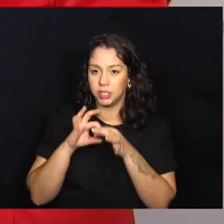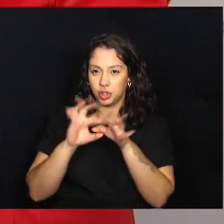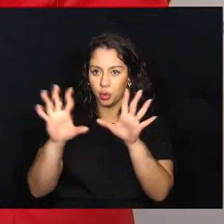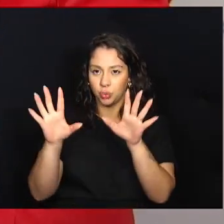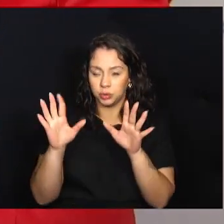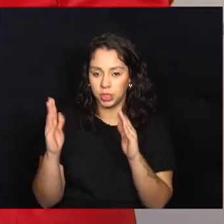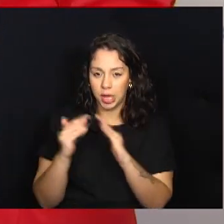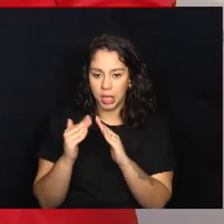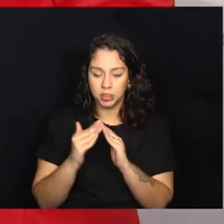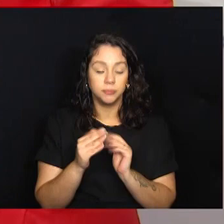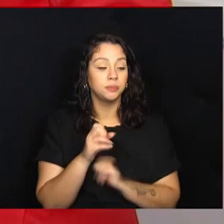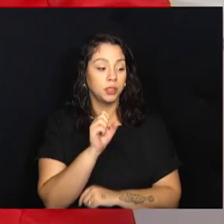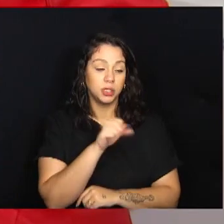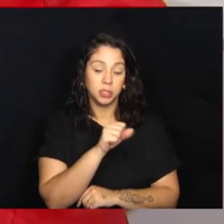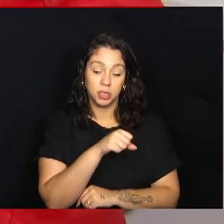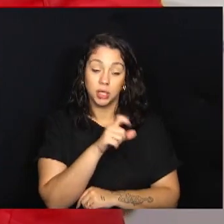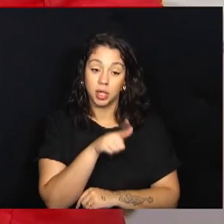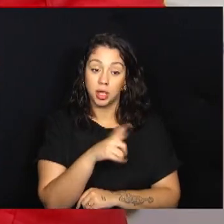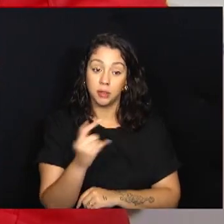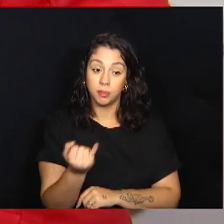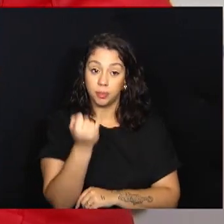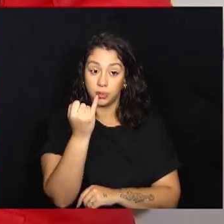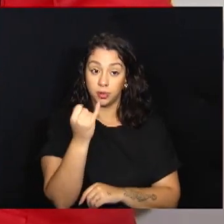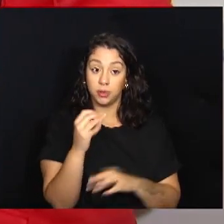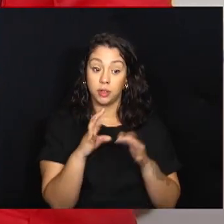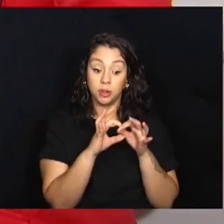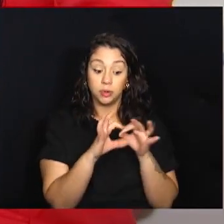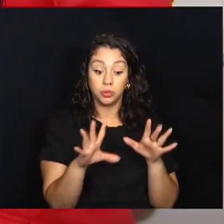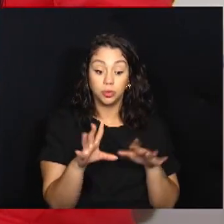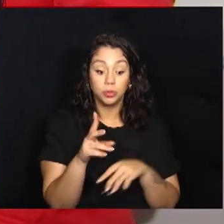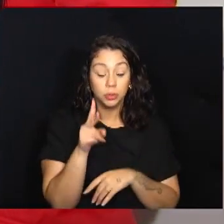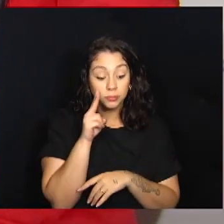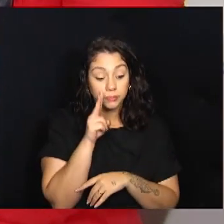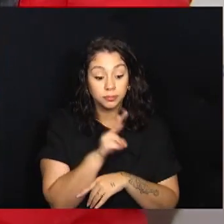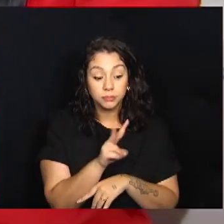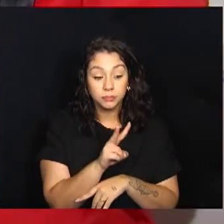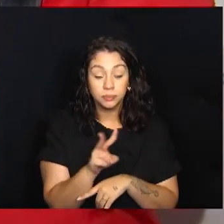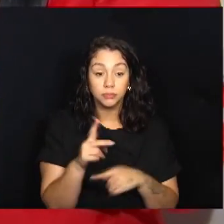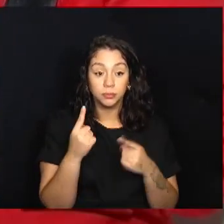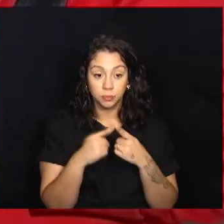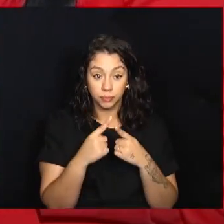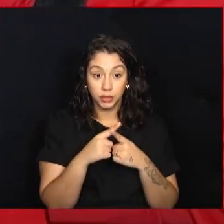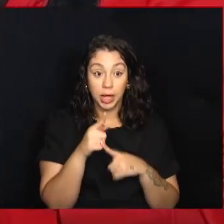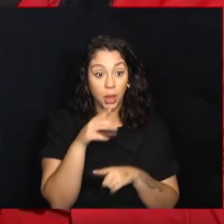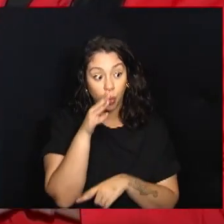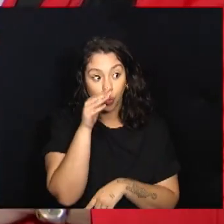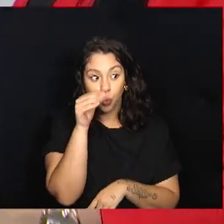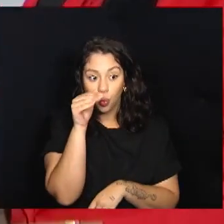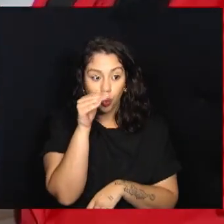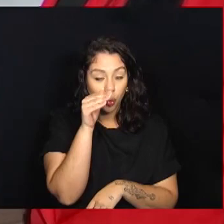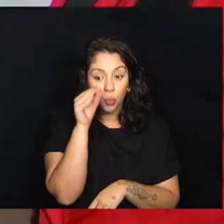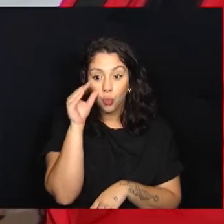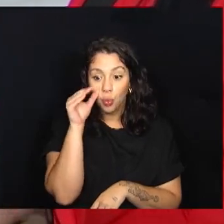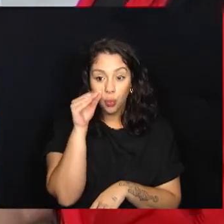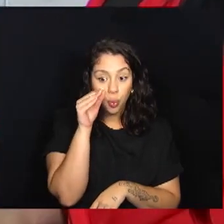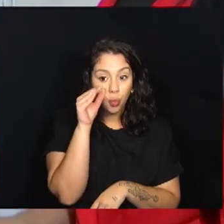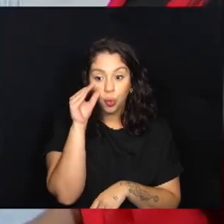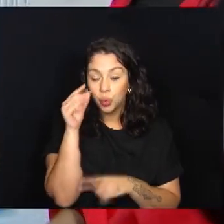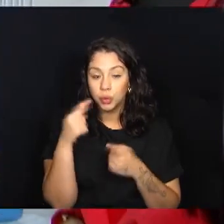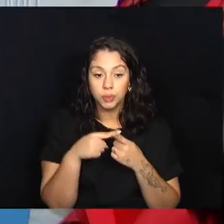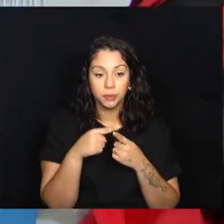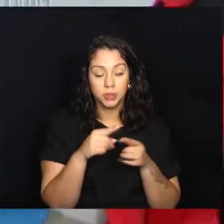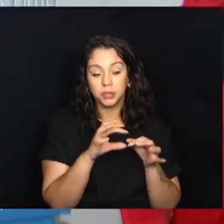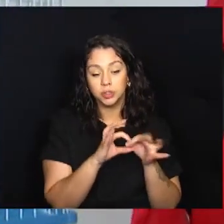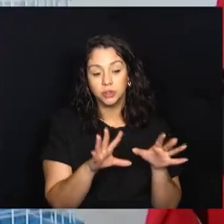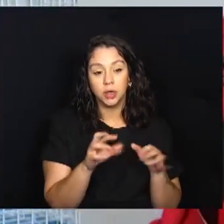gente sempre fala que o importante é a soltura assistida. Primeiro porque eles são animais muito curiosos, né? Então às vezes a gente deixa solto,